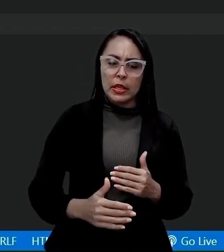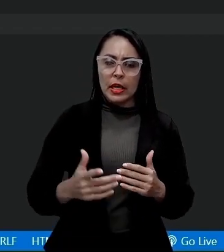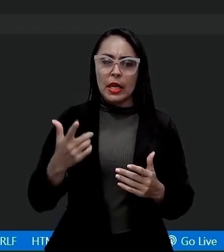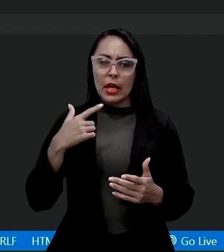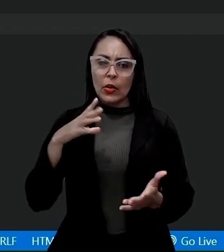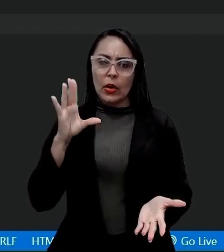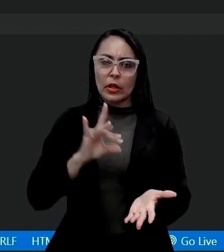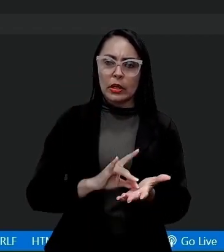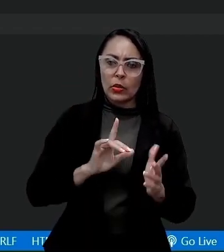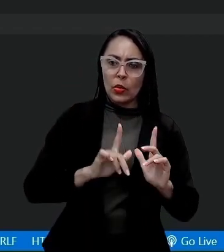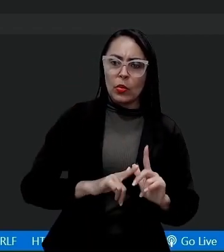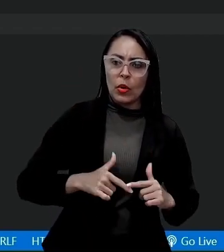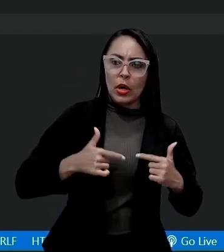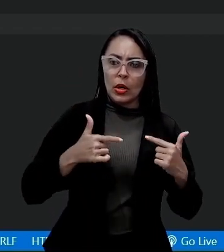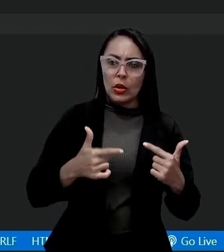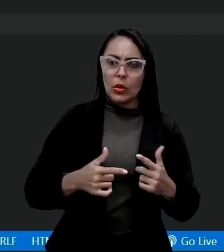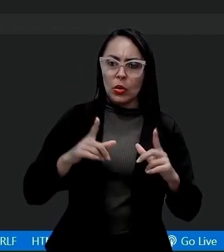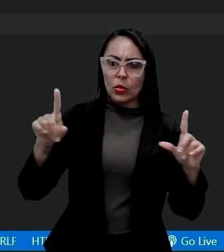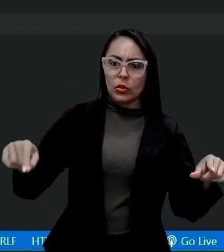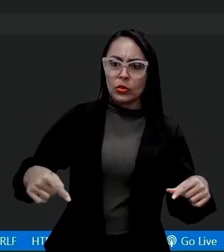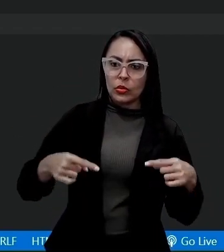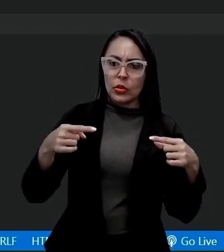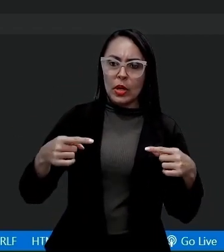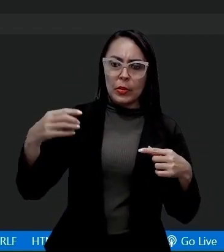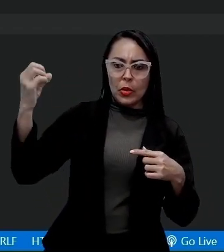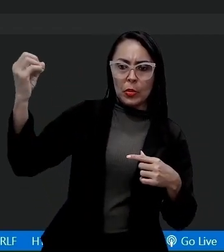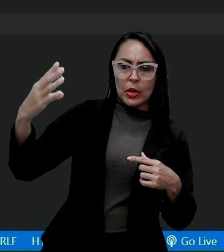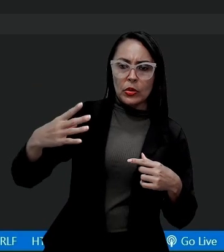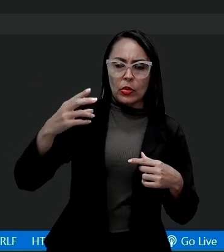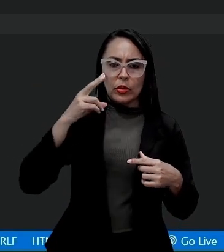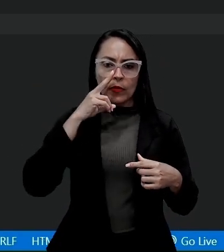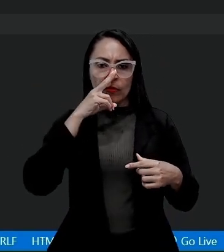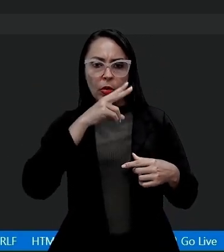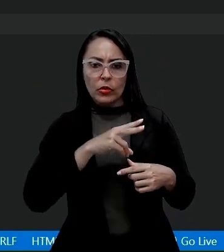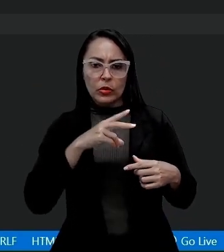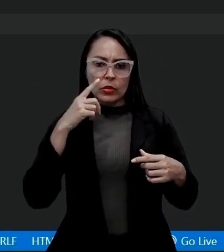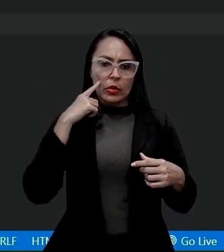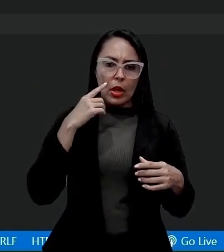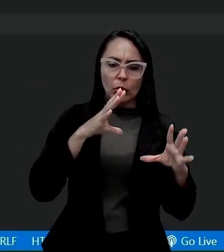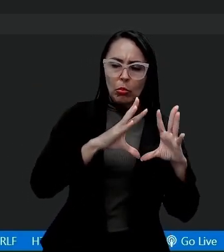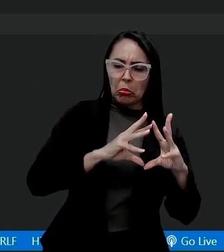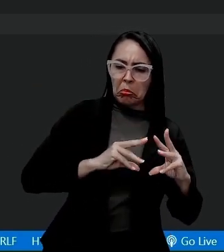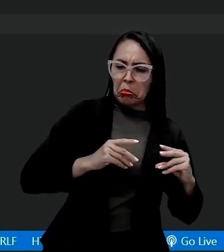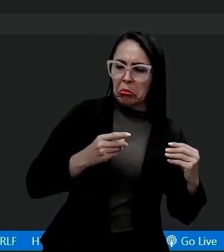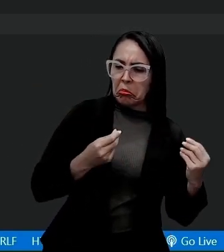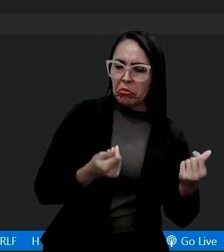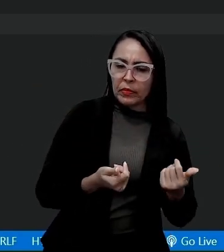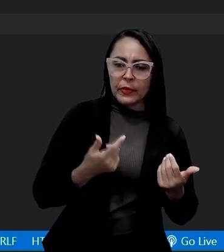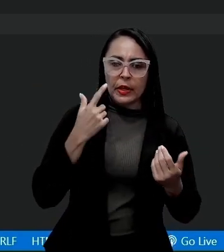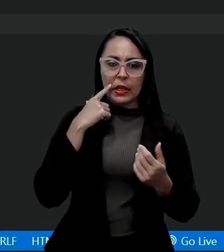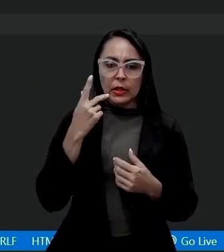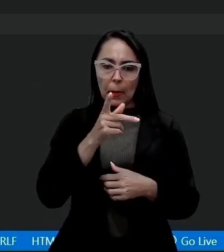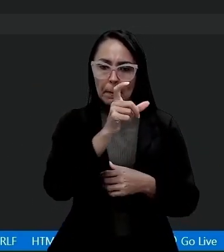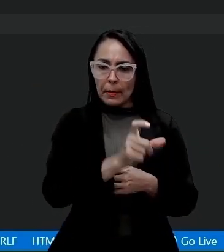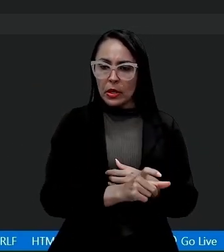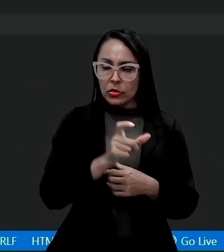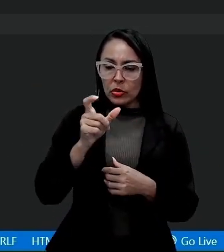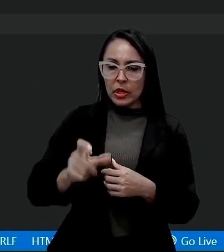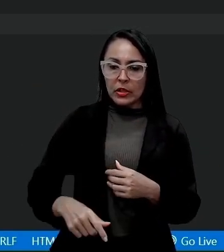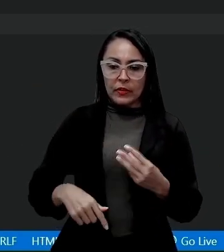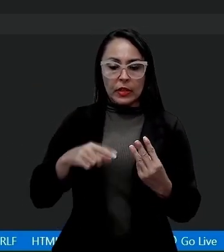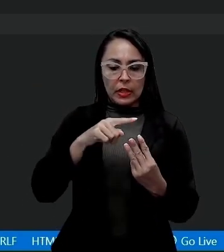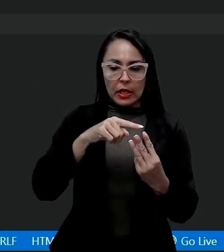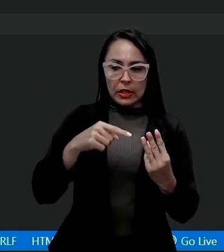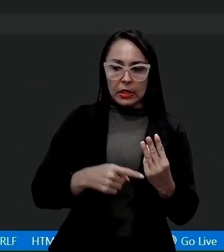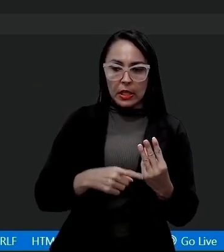entre uma luta do lado luminoso da força contra o lado sombrio. Cada personagem irá jogar 3d6,